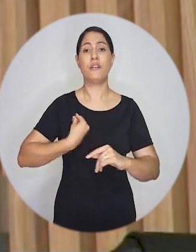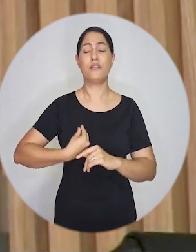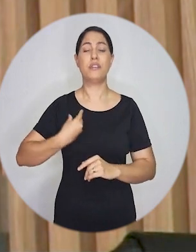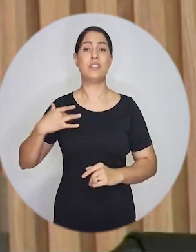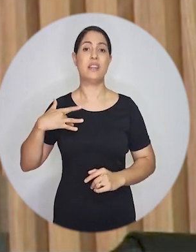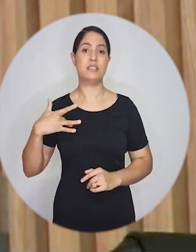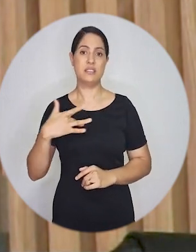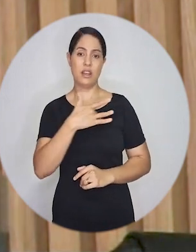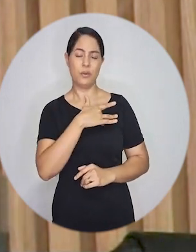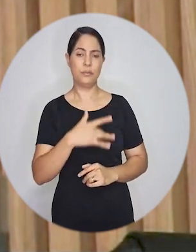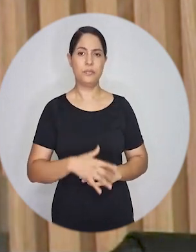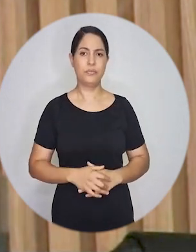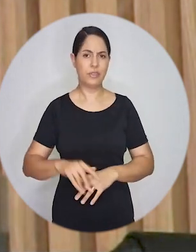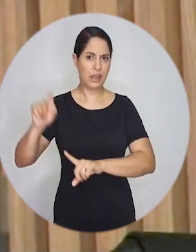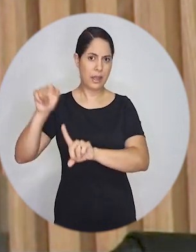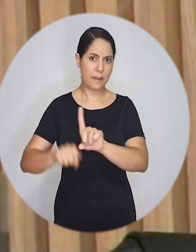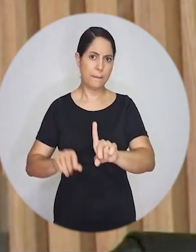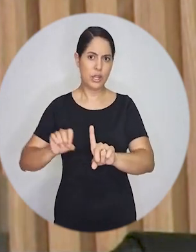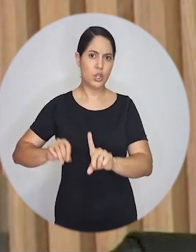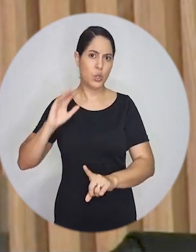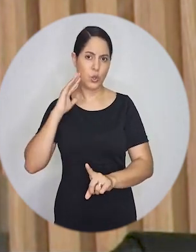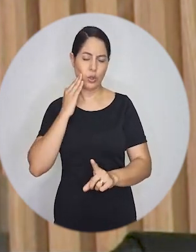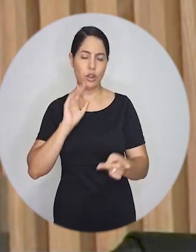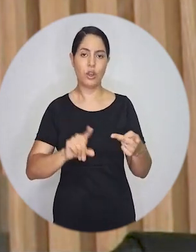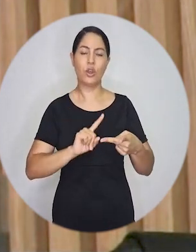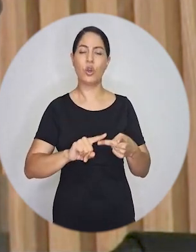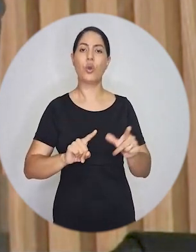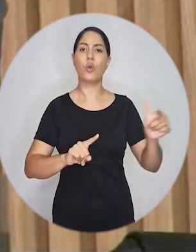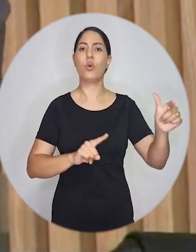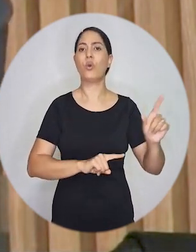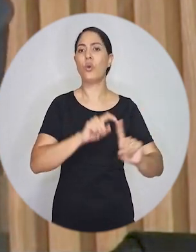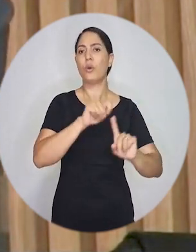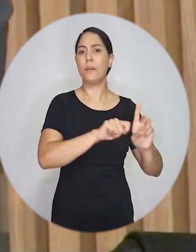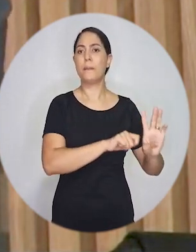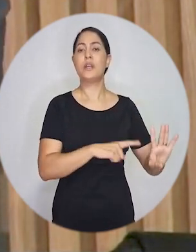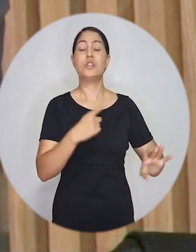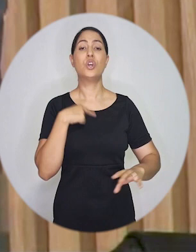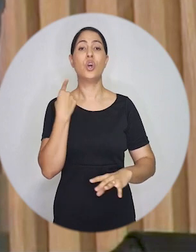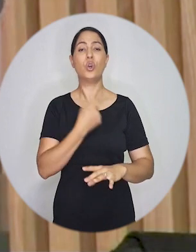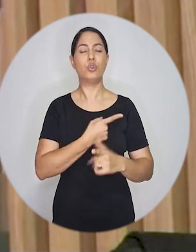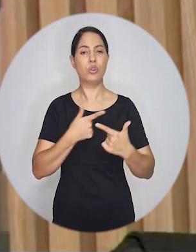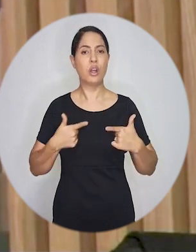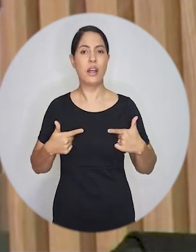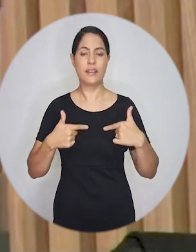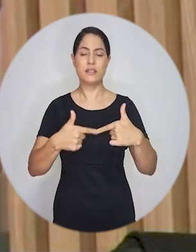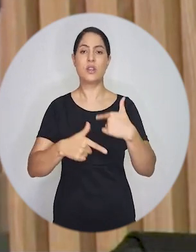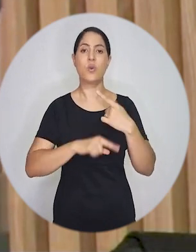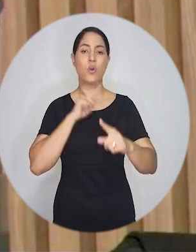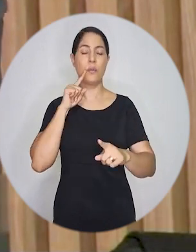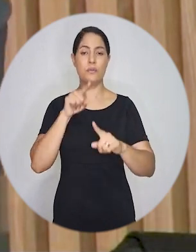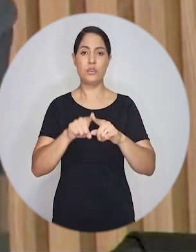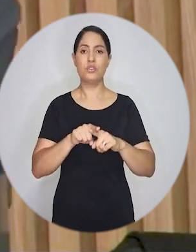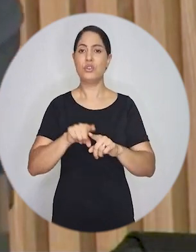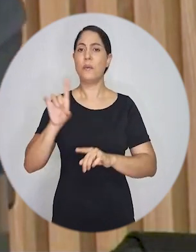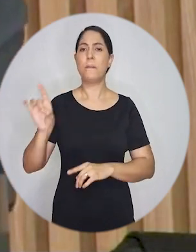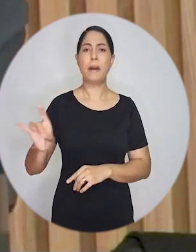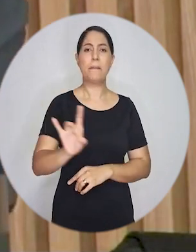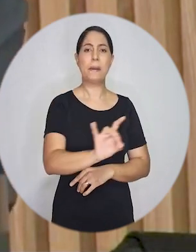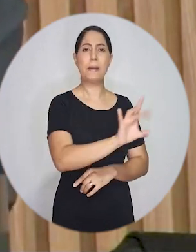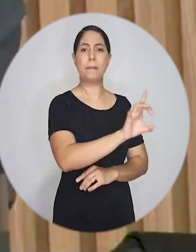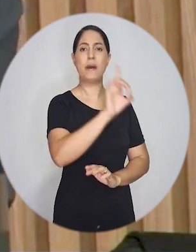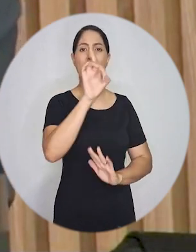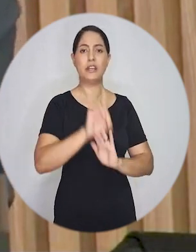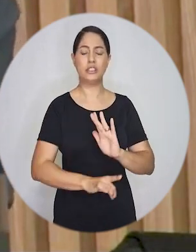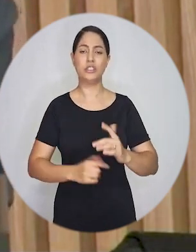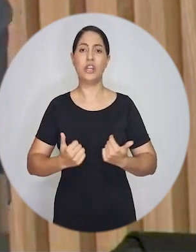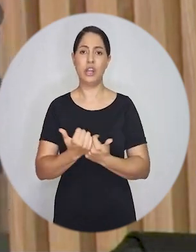vida. Seja no Outubro Rosa, seja nos outros meses do ano, seguiremos unidos na luta por direitos em favor de